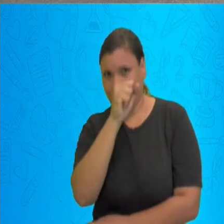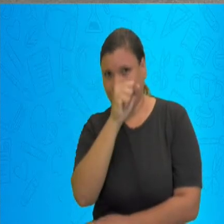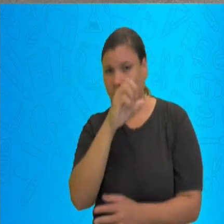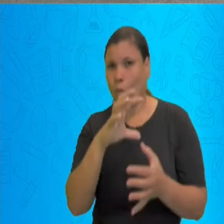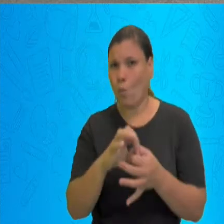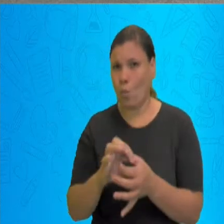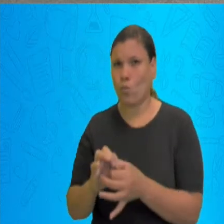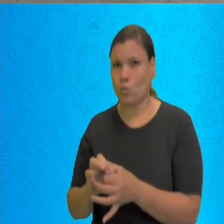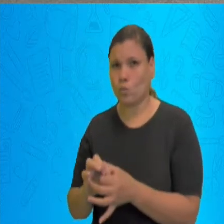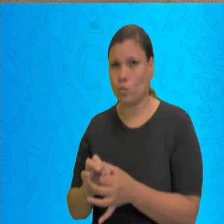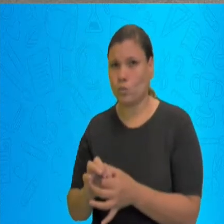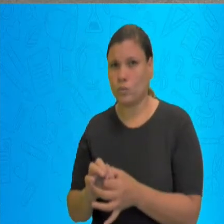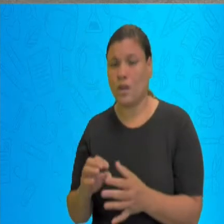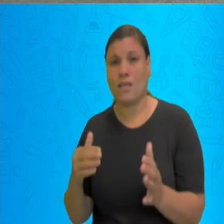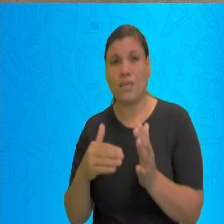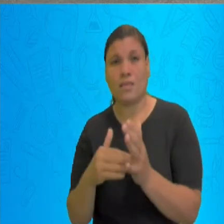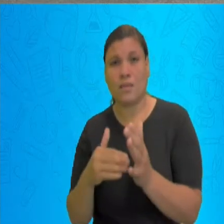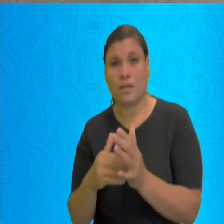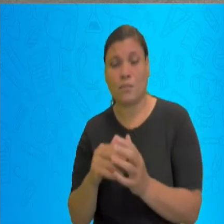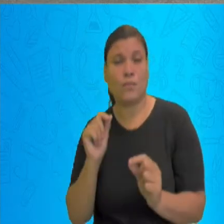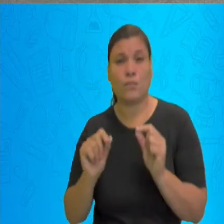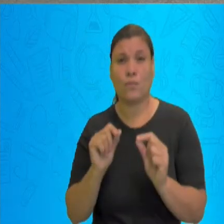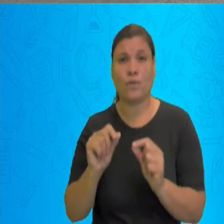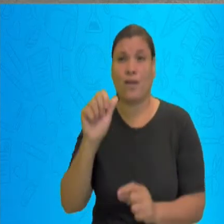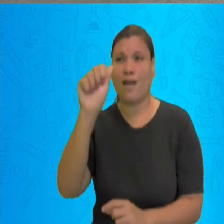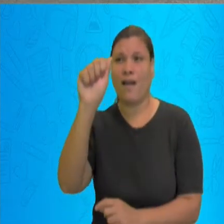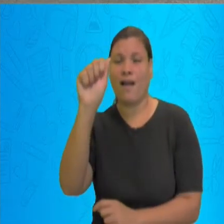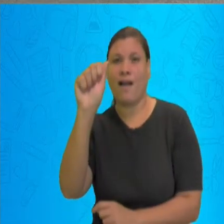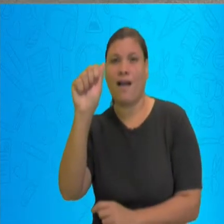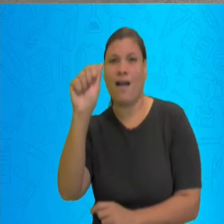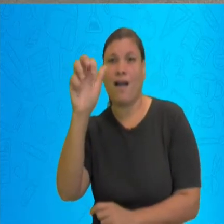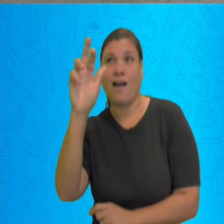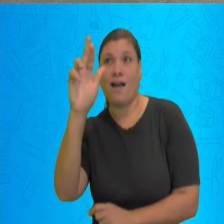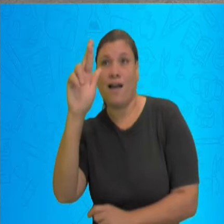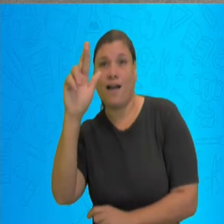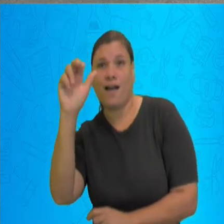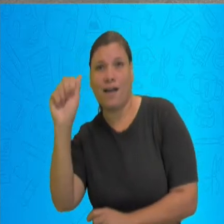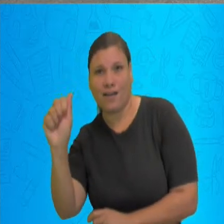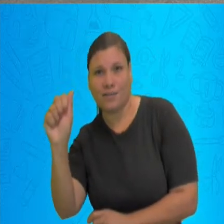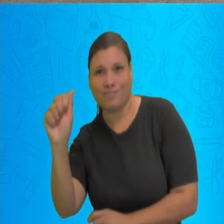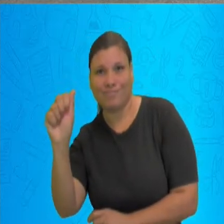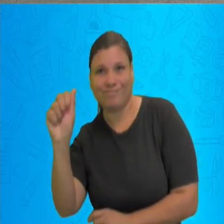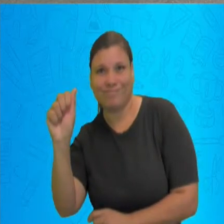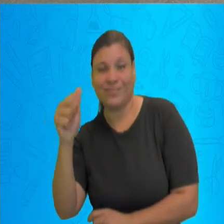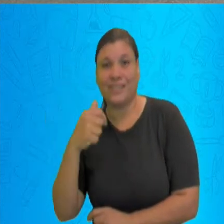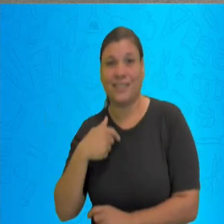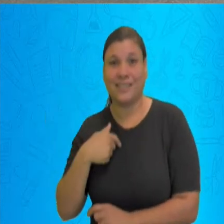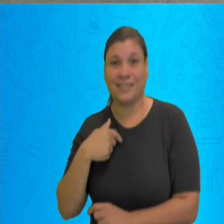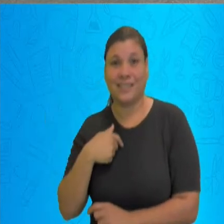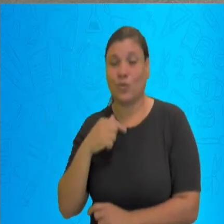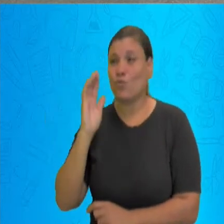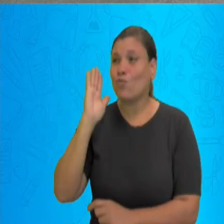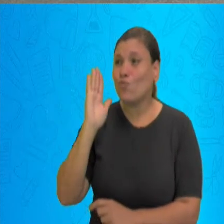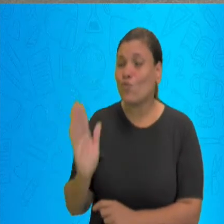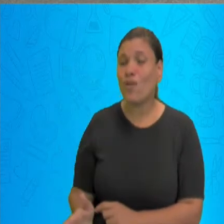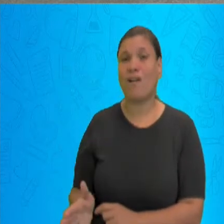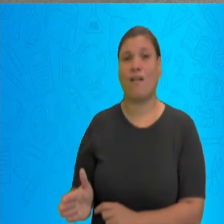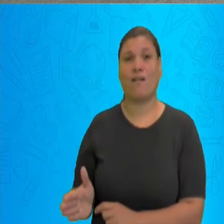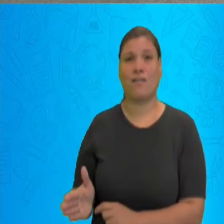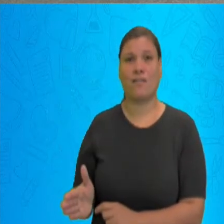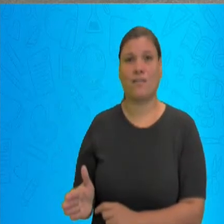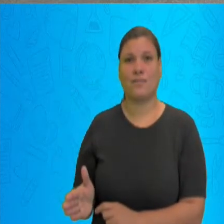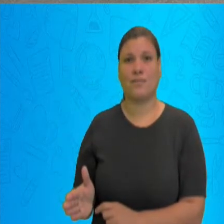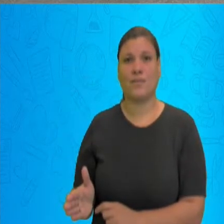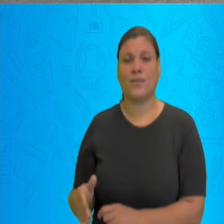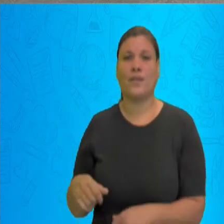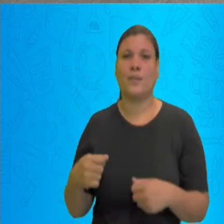opção de utilizar a forma composta. Eu já tinha reservado. Podemos chamar também